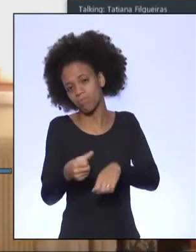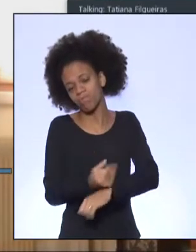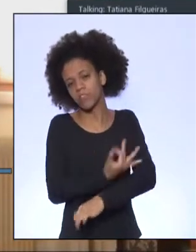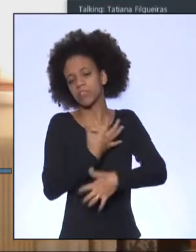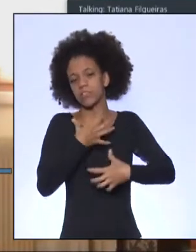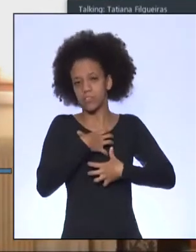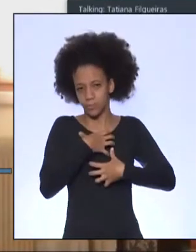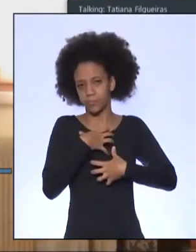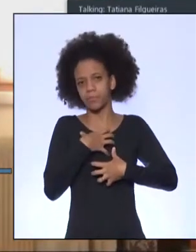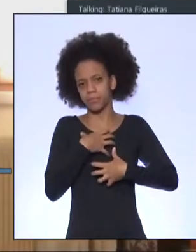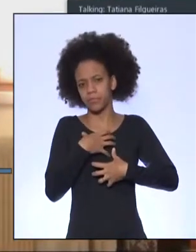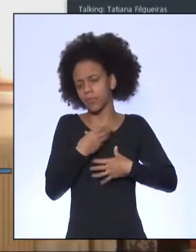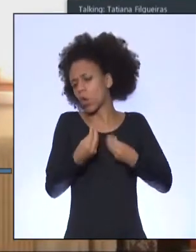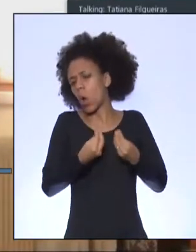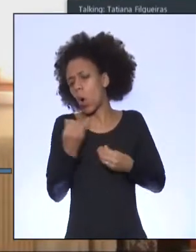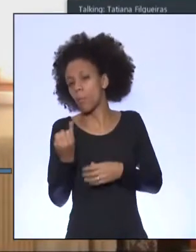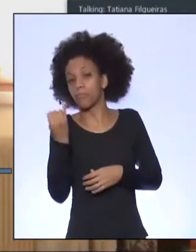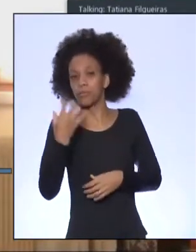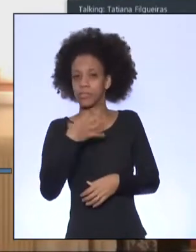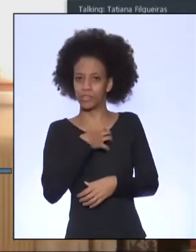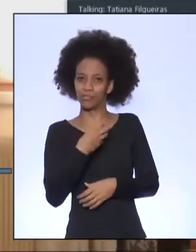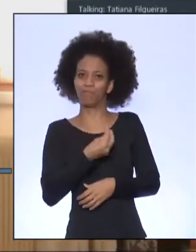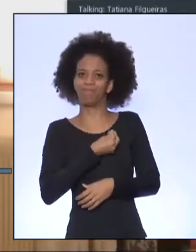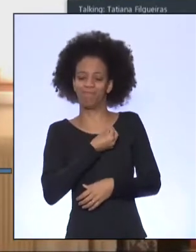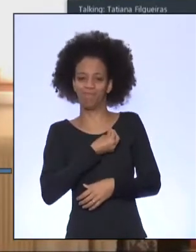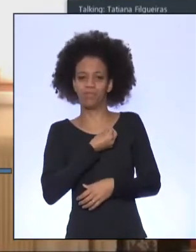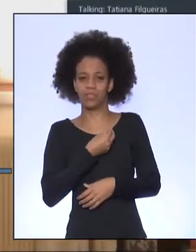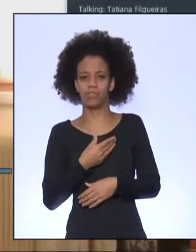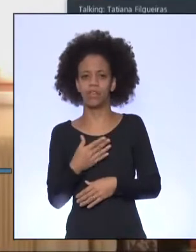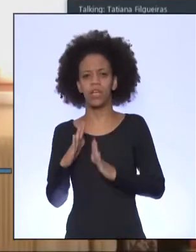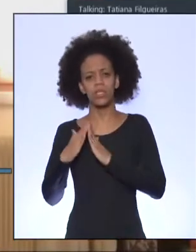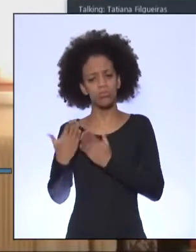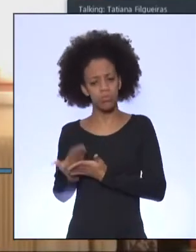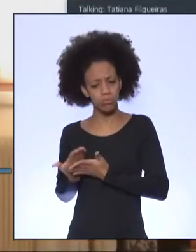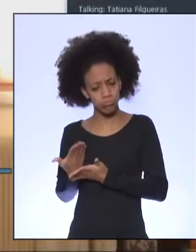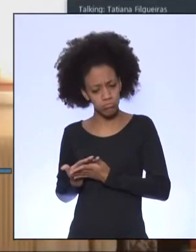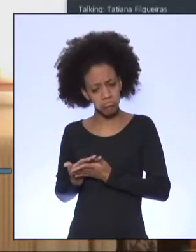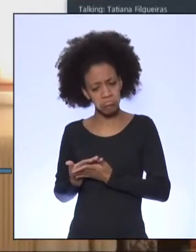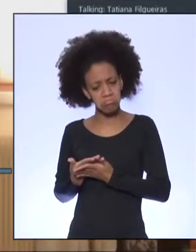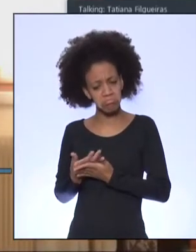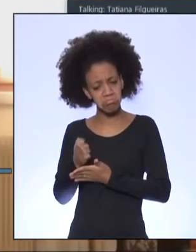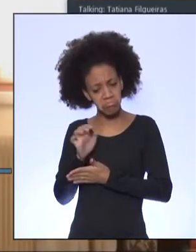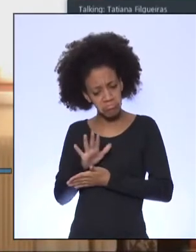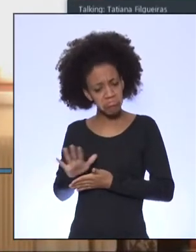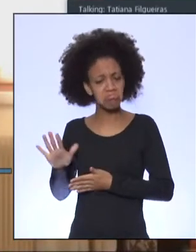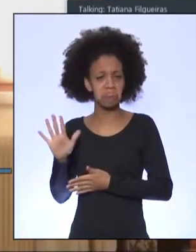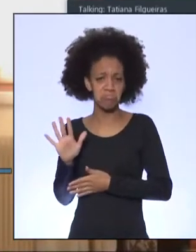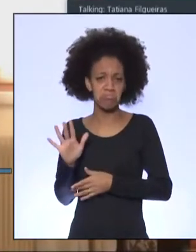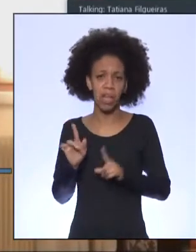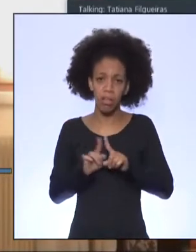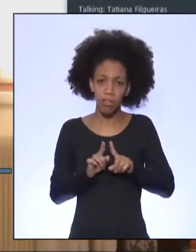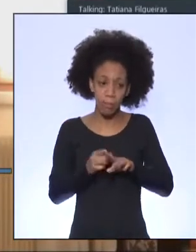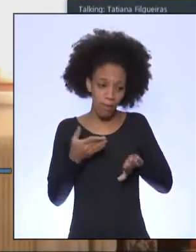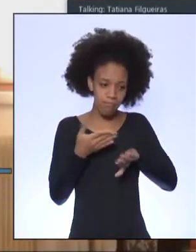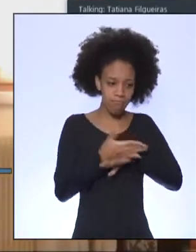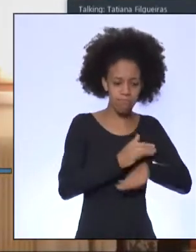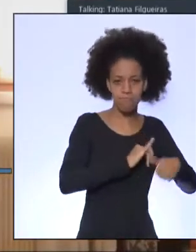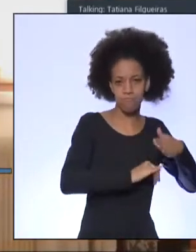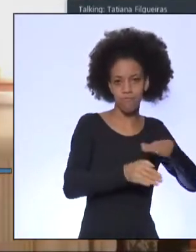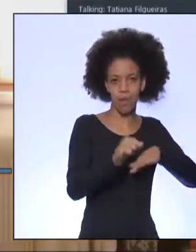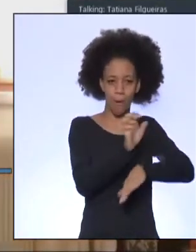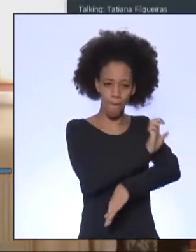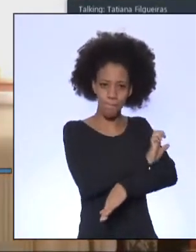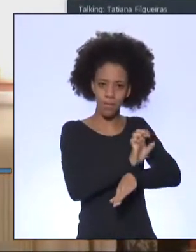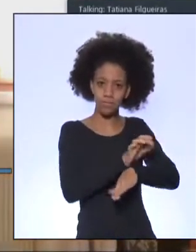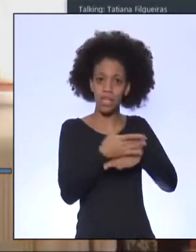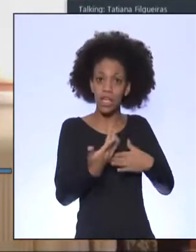socioemocionais foram importantes na minha vida, né, tendo estudado em escola pública, tendo entrado no Instituto como trainee e está hoje ocupando esse